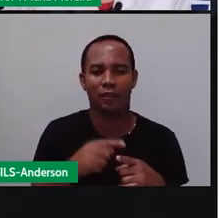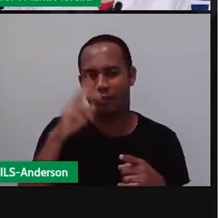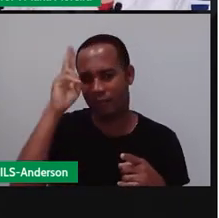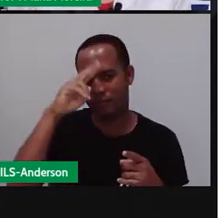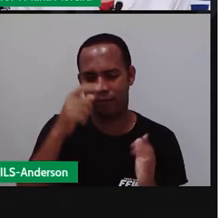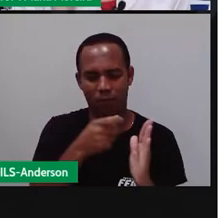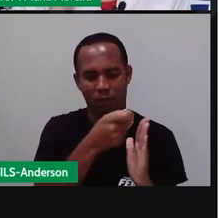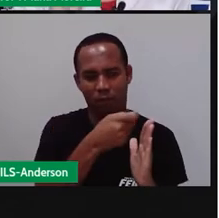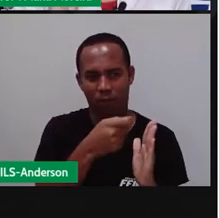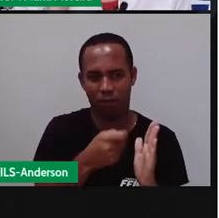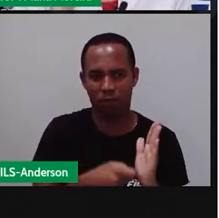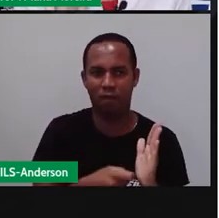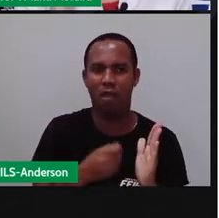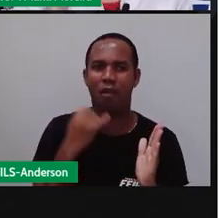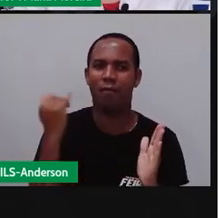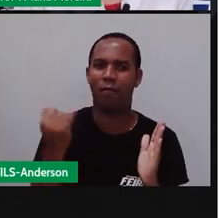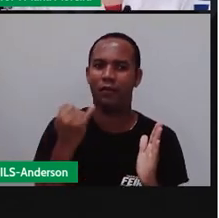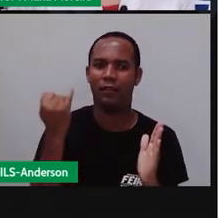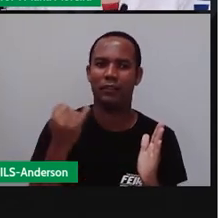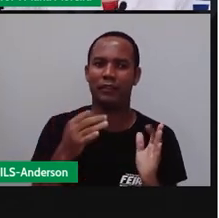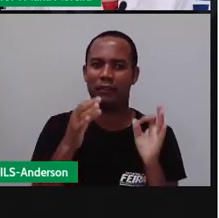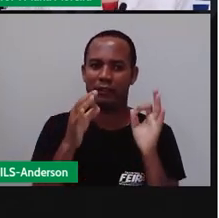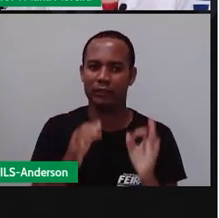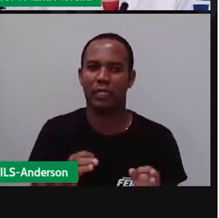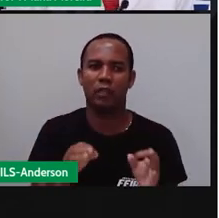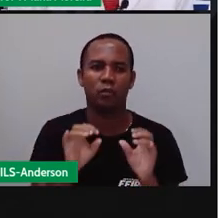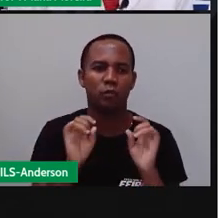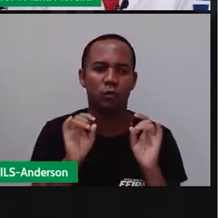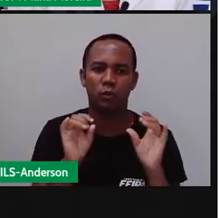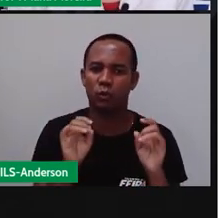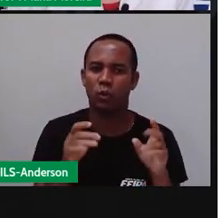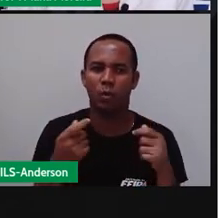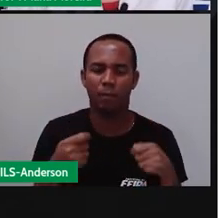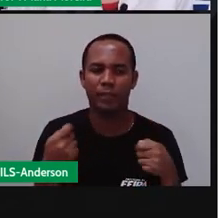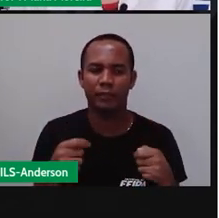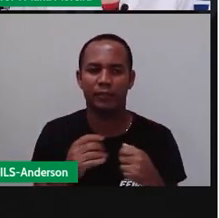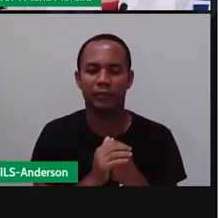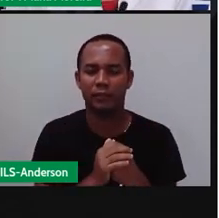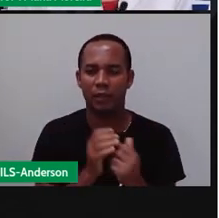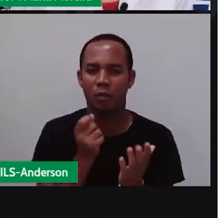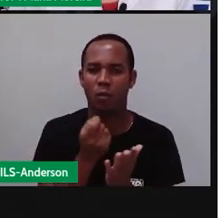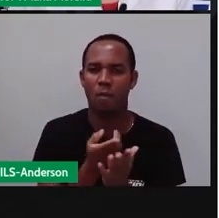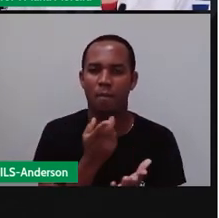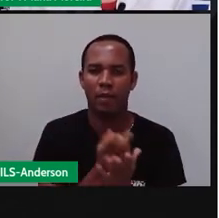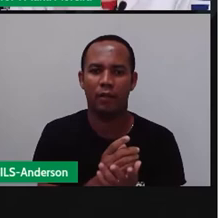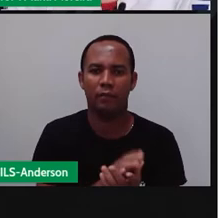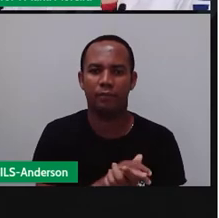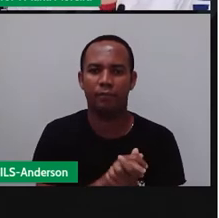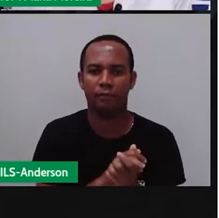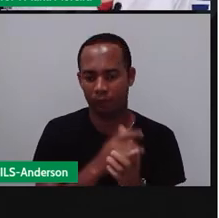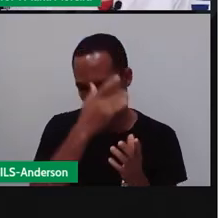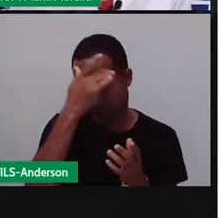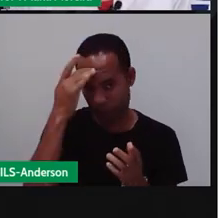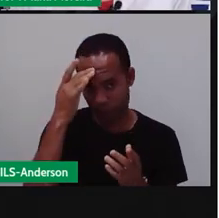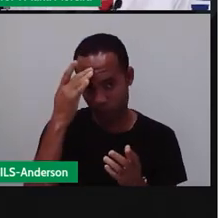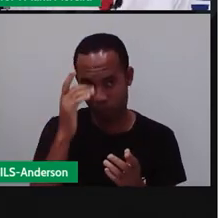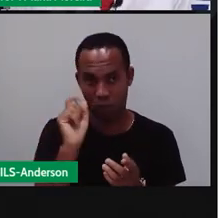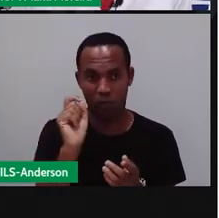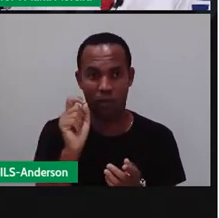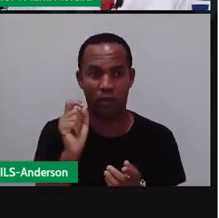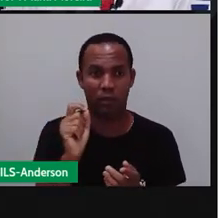consumo consciente? A gente tem que comprar exatamente aquilo que a gente precisa comprar. Afinal de contas, temos pessoas aí,